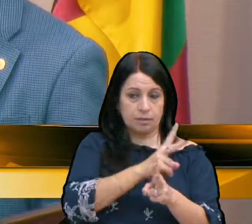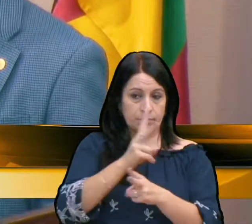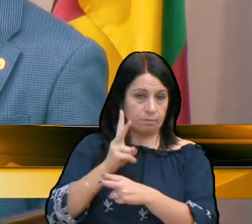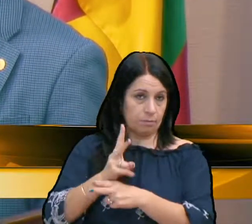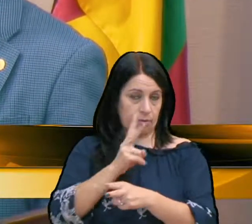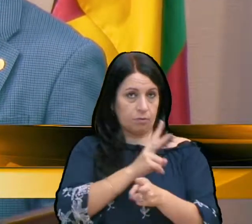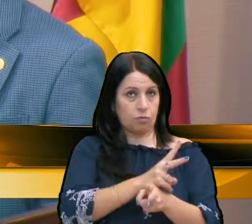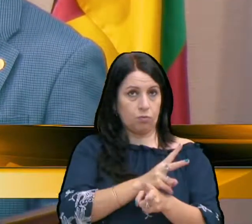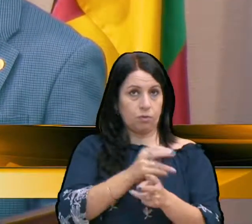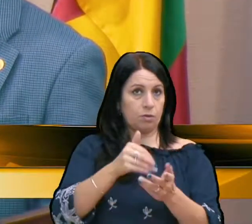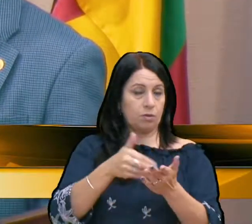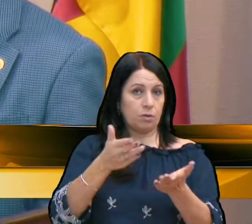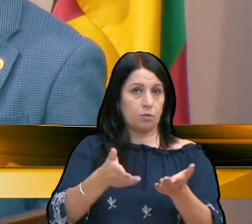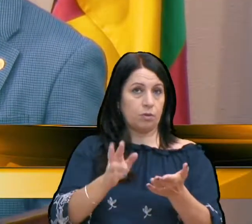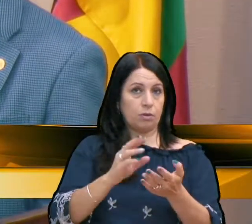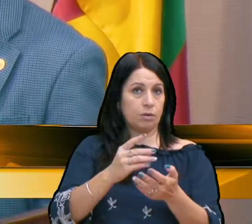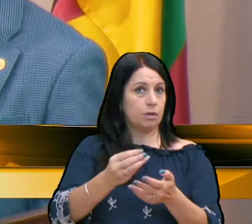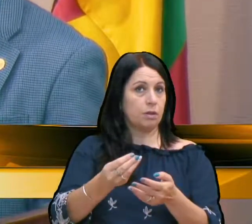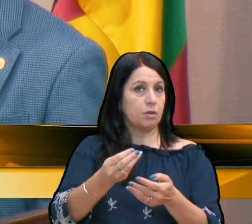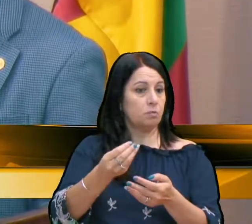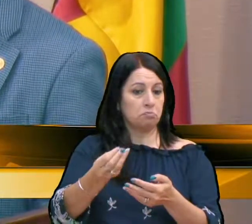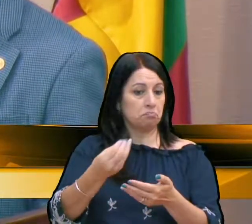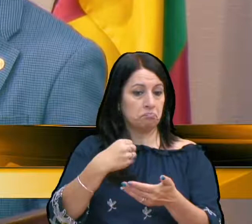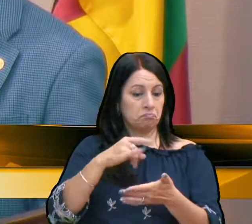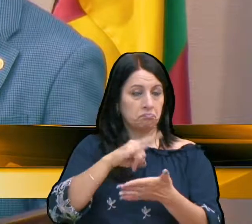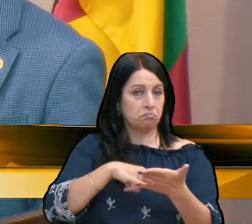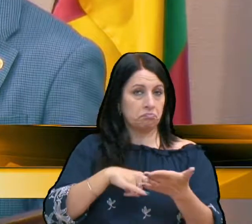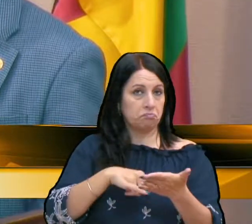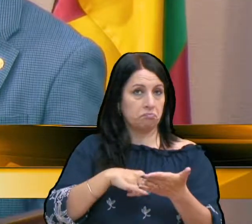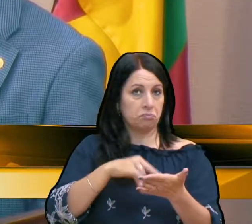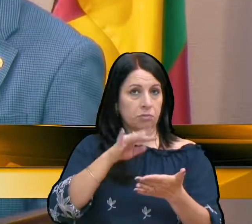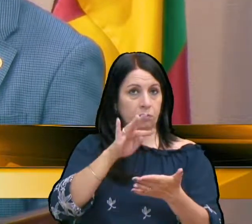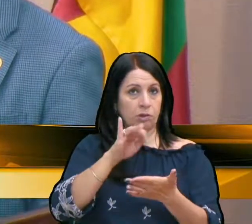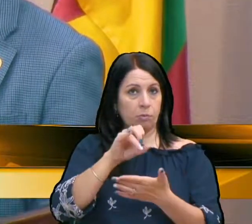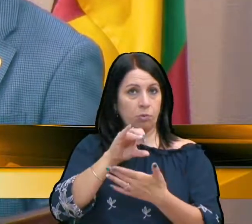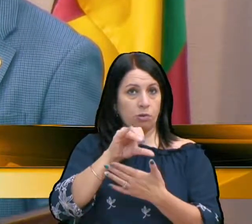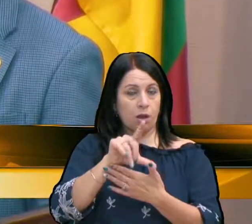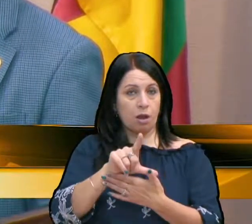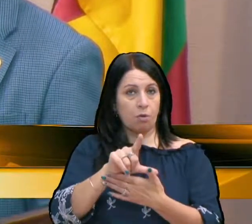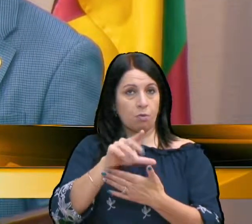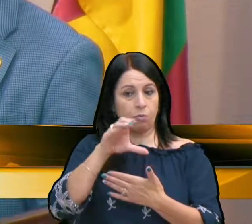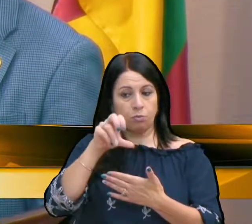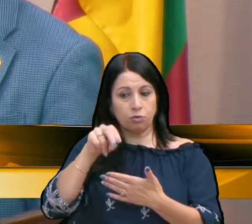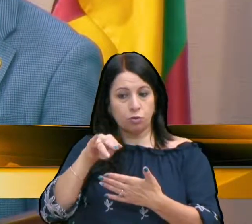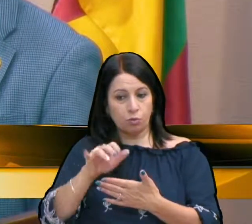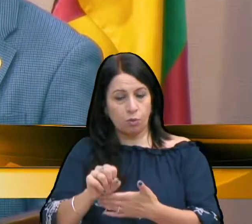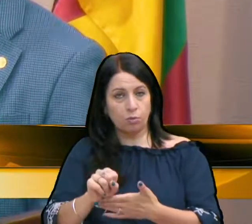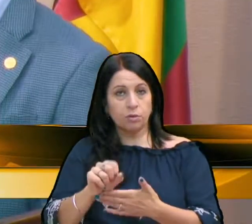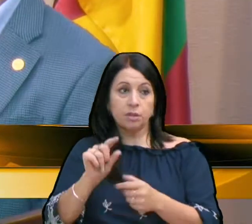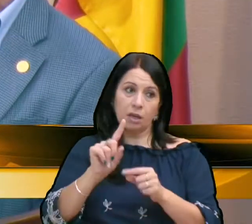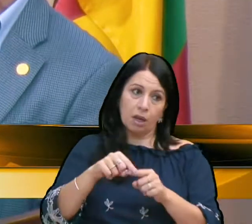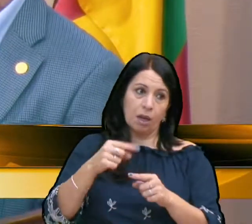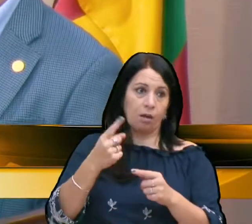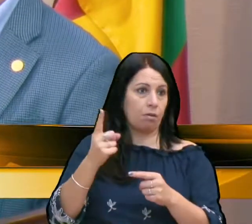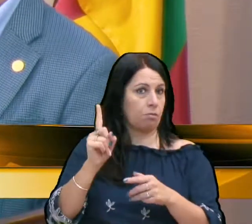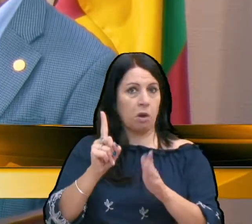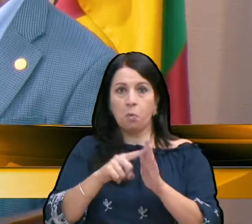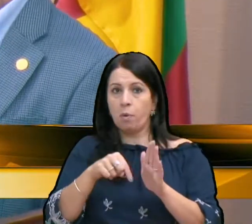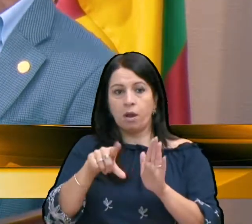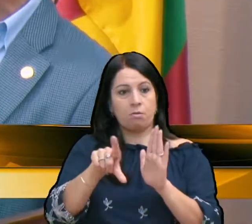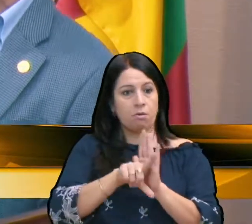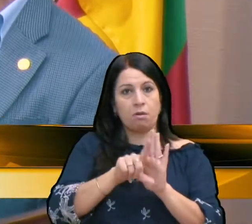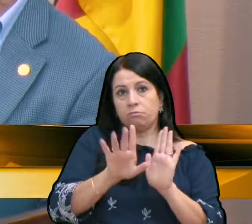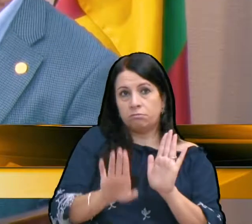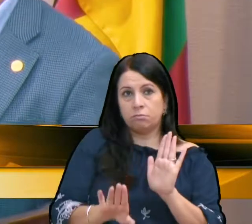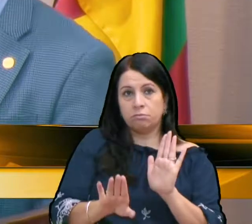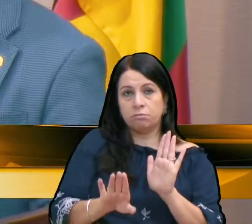até agora não receberam nenhum documento do Tribunal de Contas do estado, dizendo como é ilegalidade. Por que